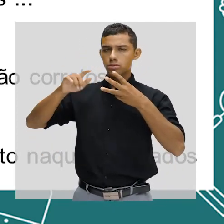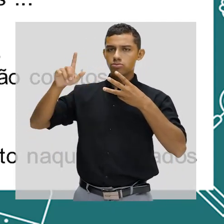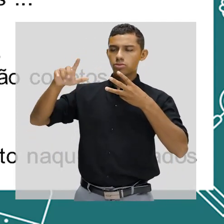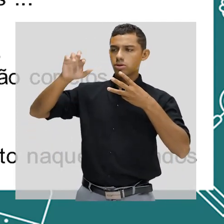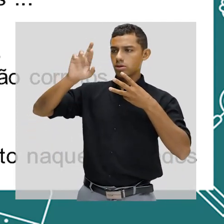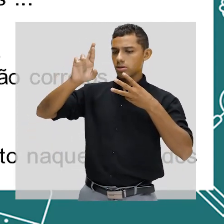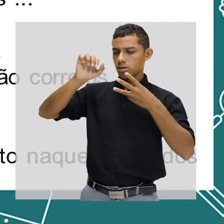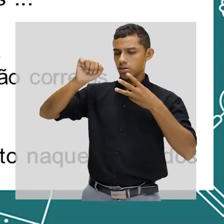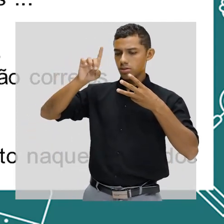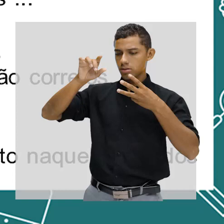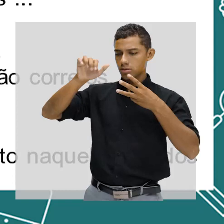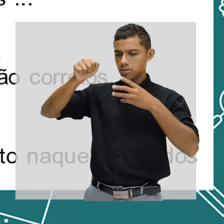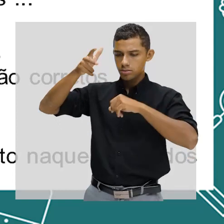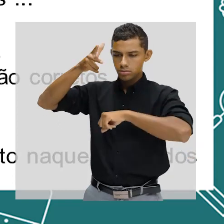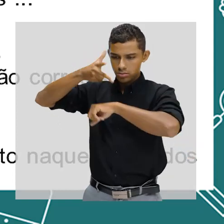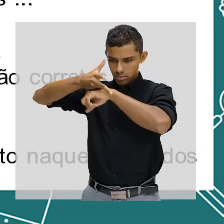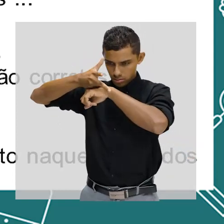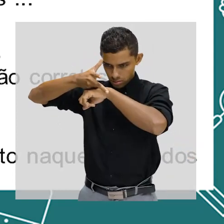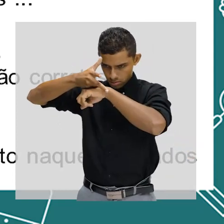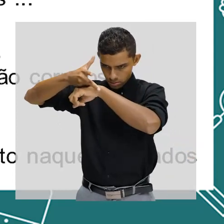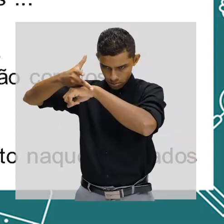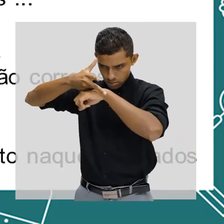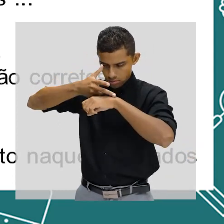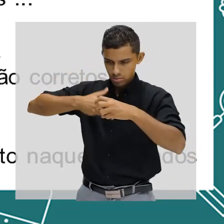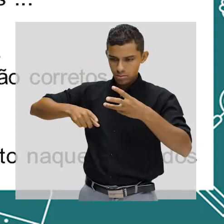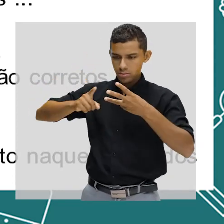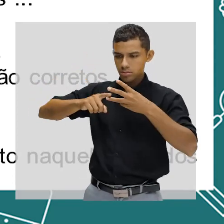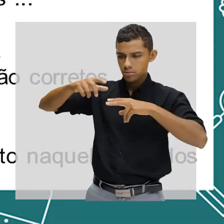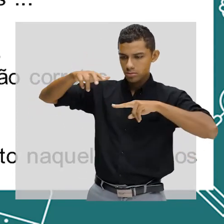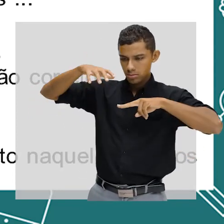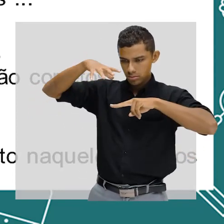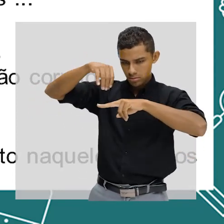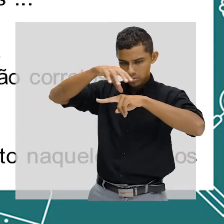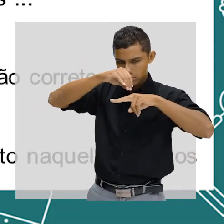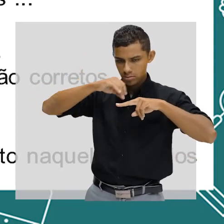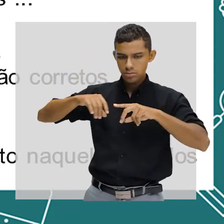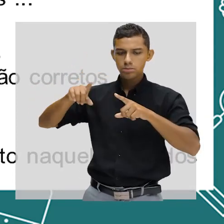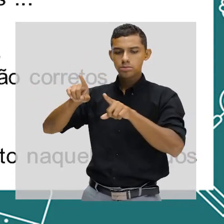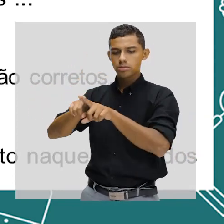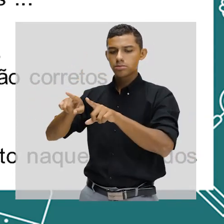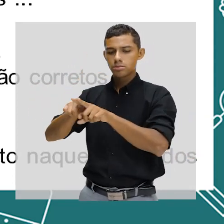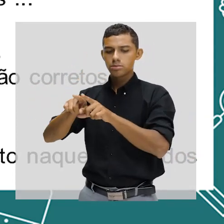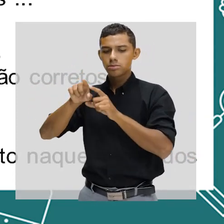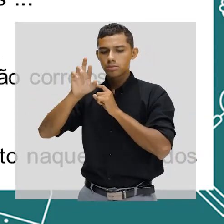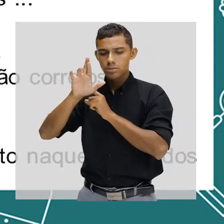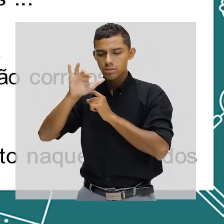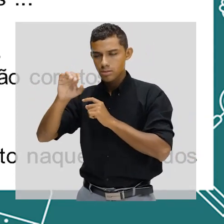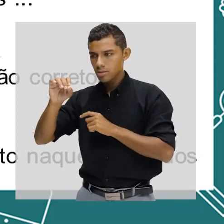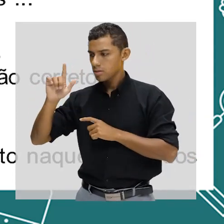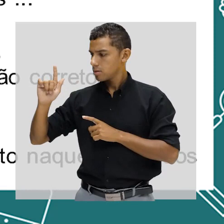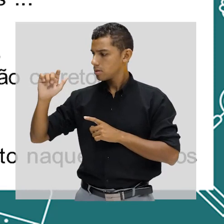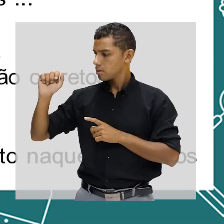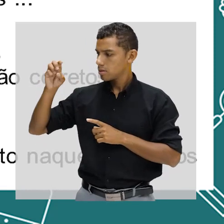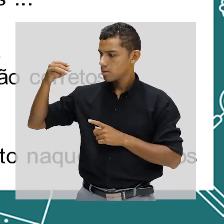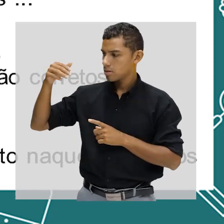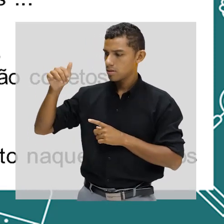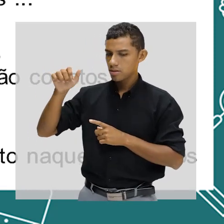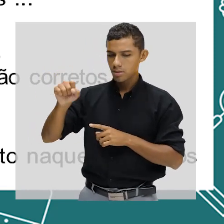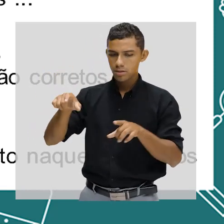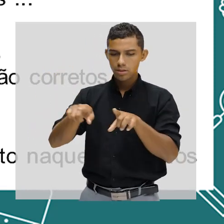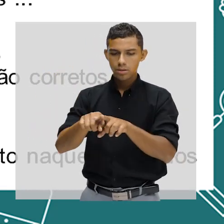gama. Ok? Logo após ter citado os raios gama, um aluno